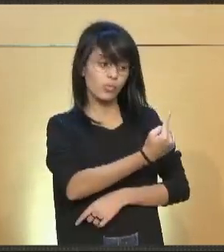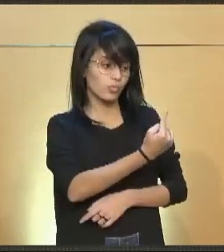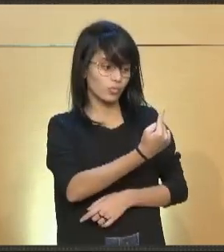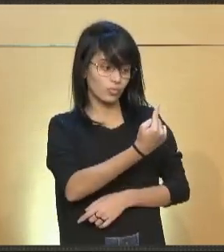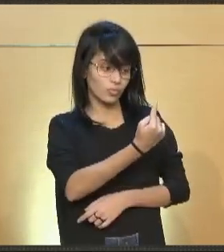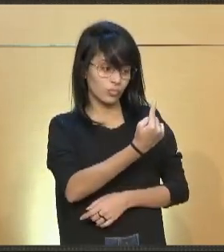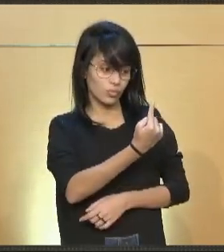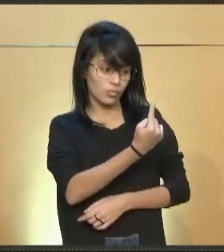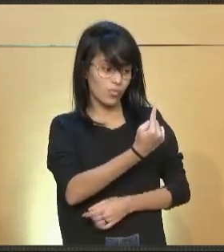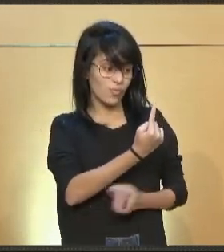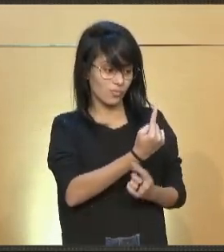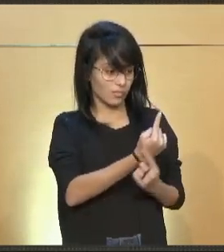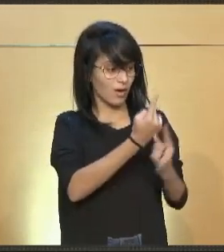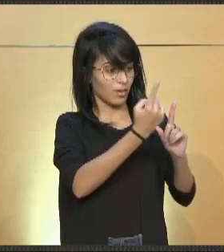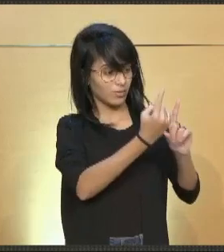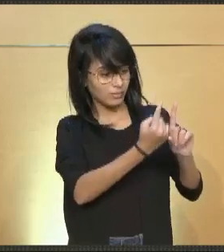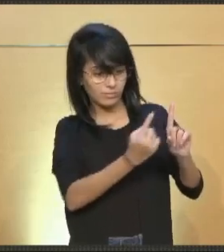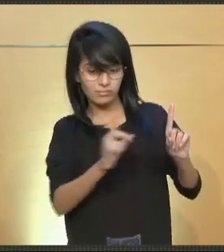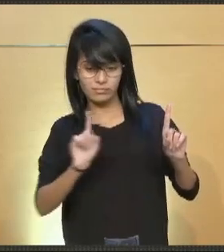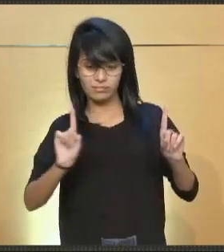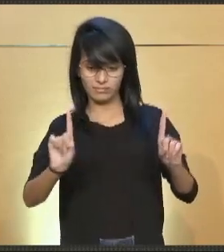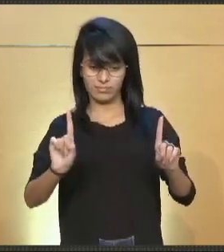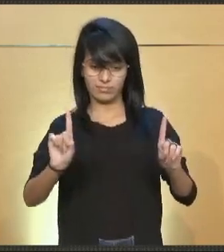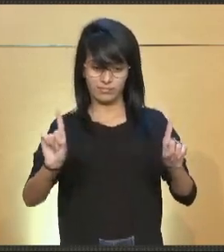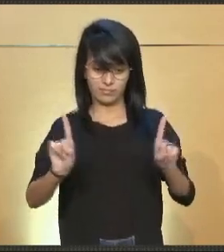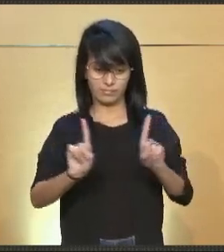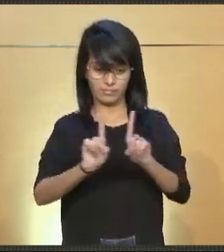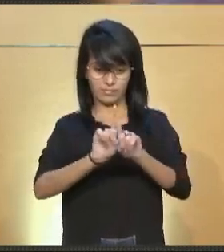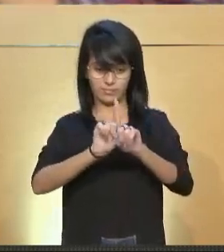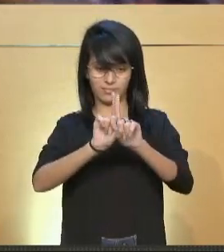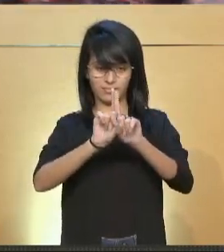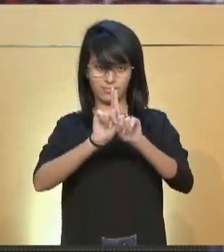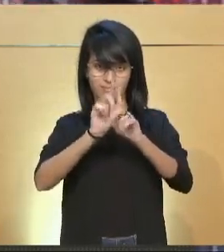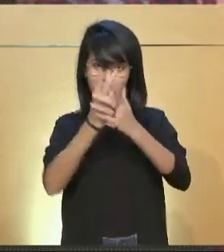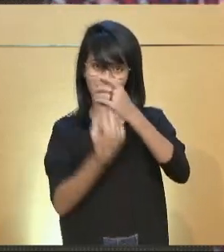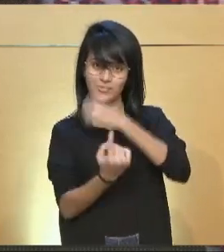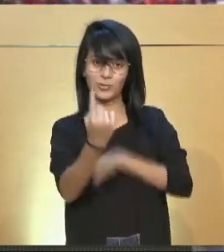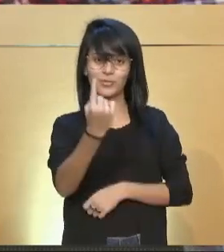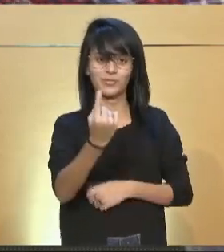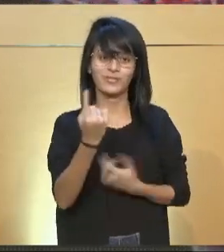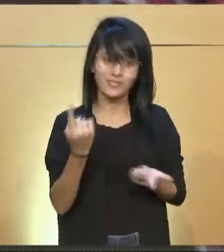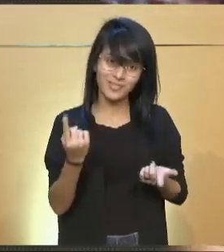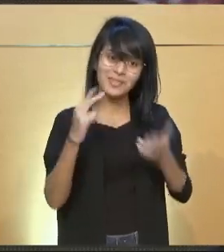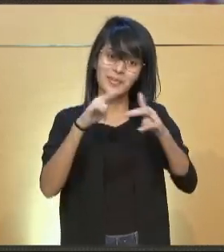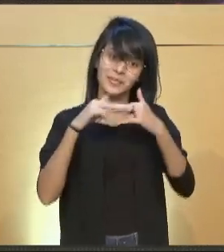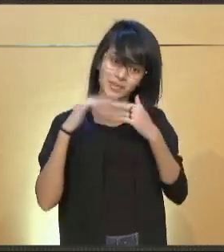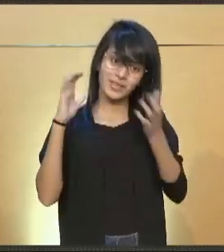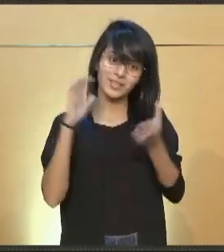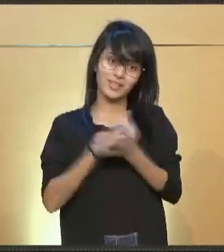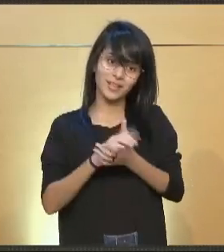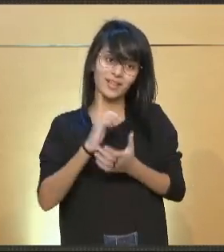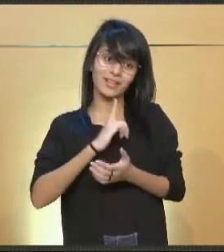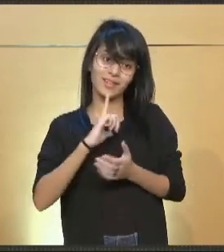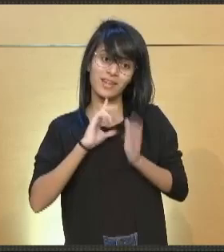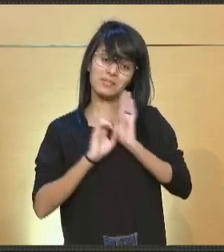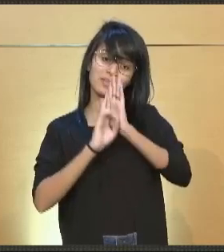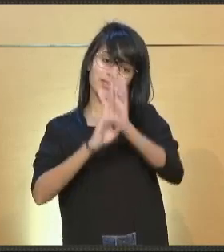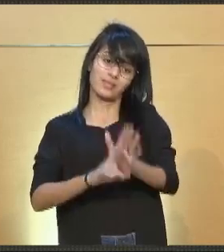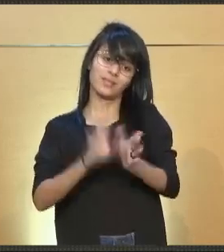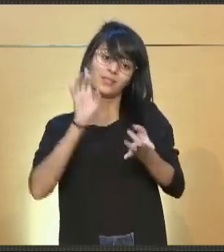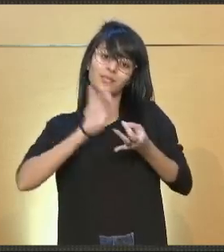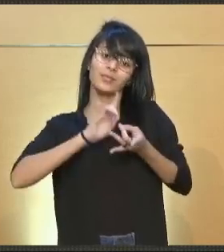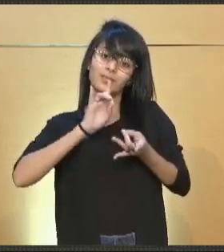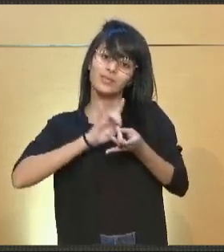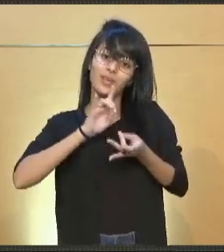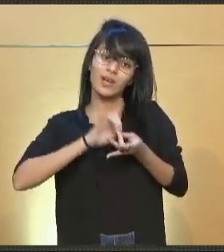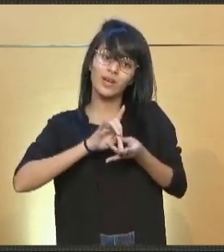tornasse-se dois, e esse segundo, os dois, voltem a ser um por meio do casamento, onde tem uma representação espiritual que